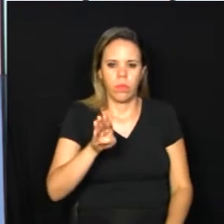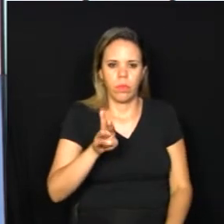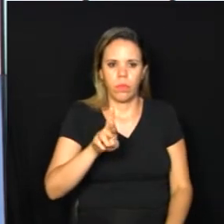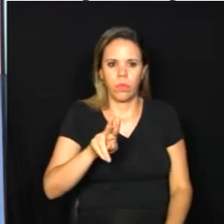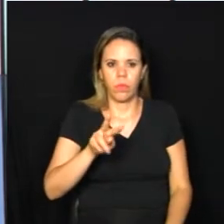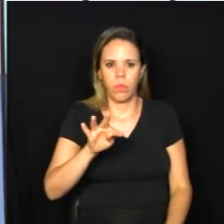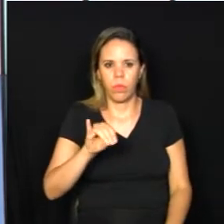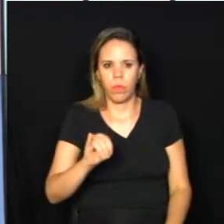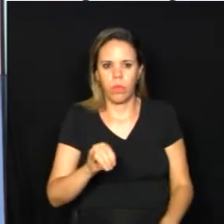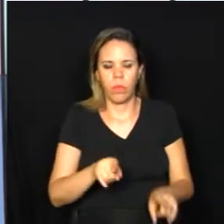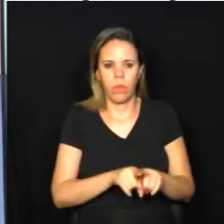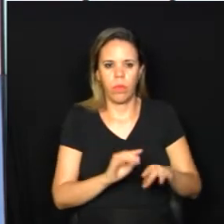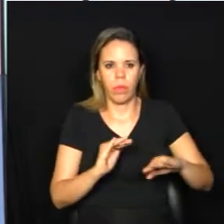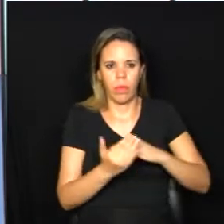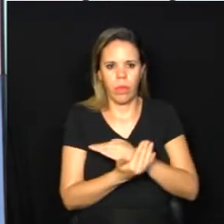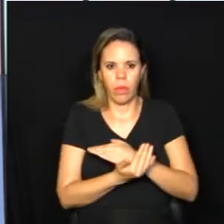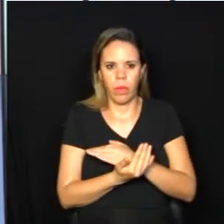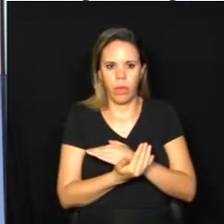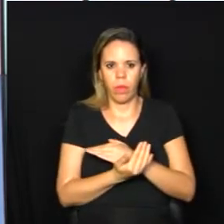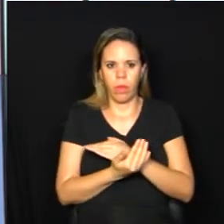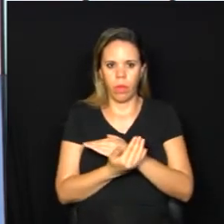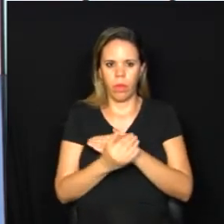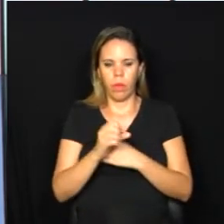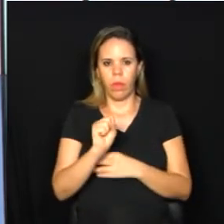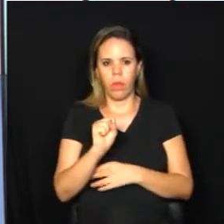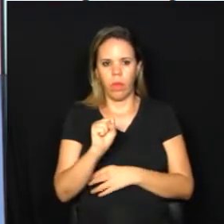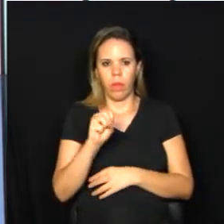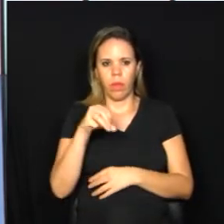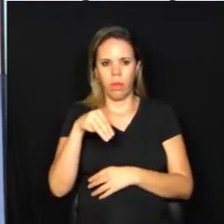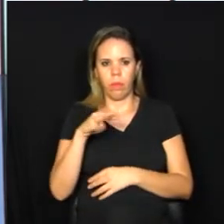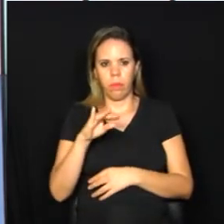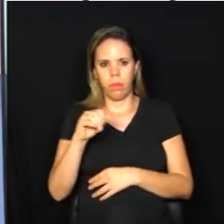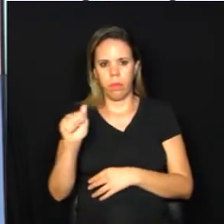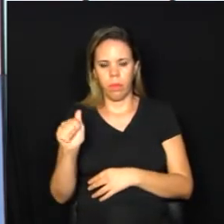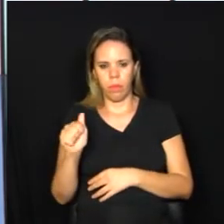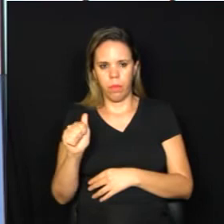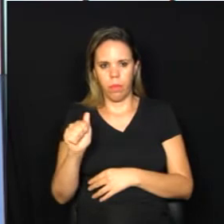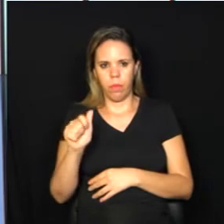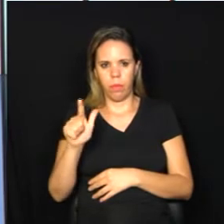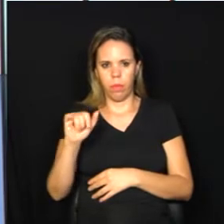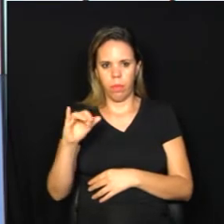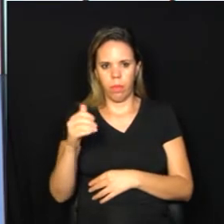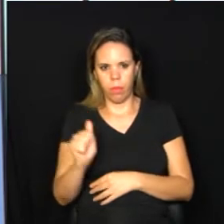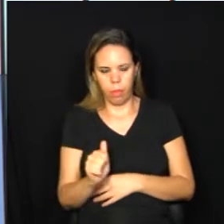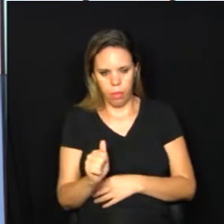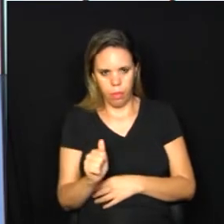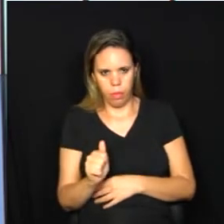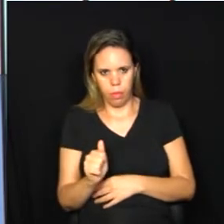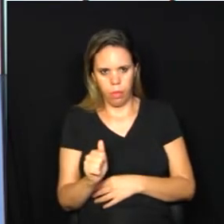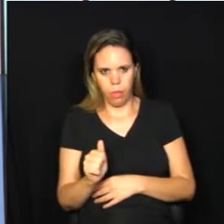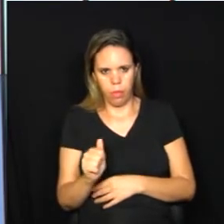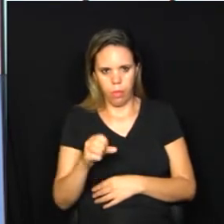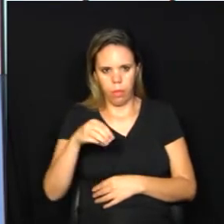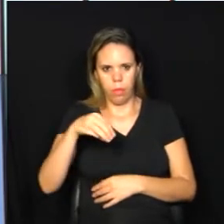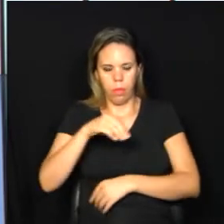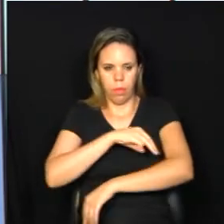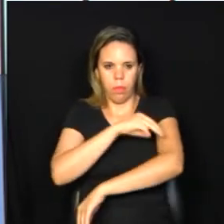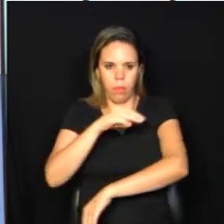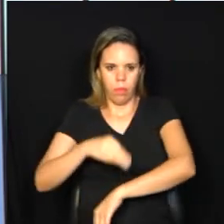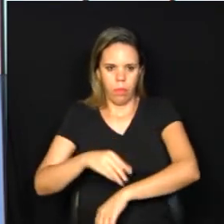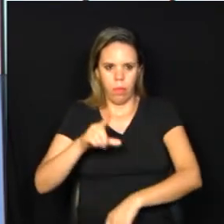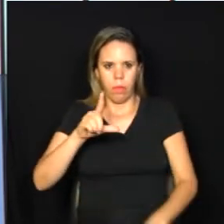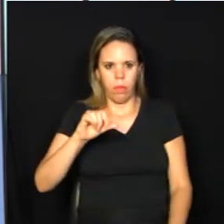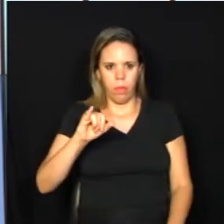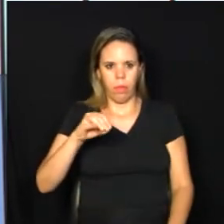para a parte dos bairros Jardim Samambaia, Jardim Aliança e Jardim Monte Líbano vão